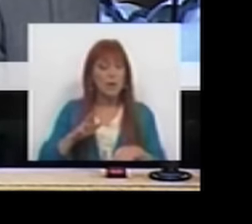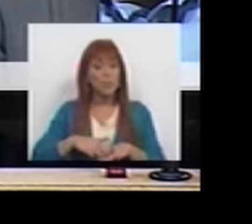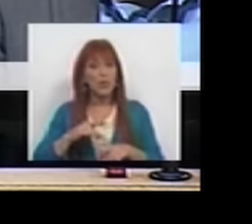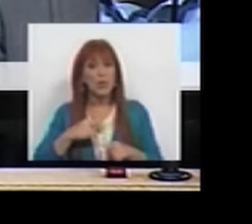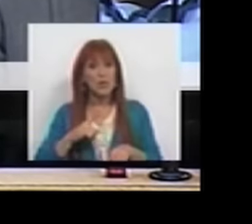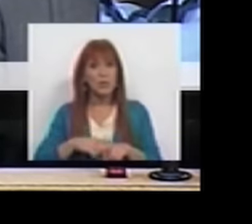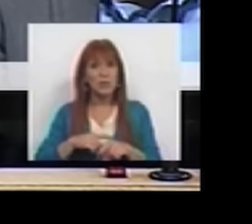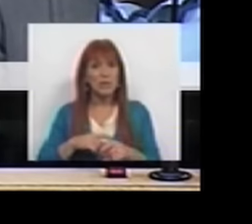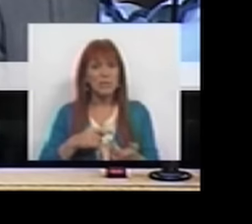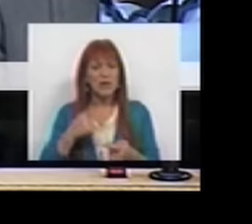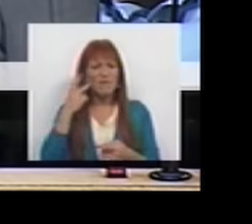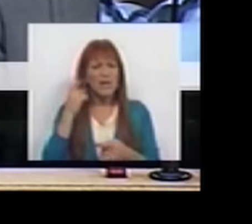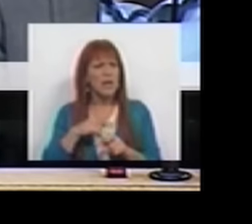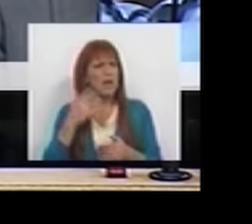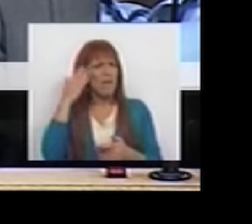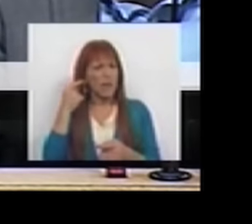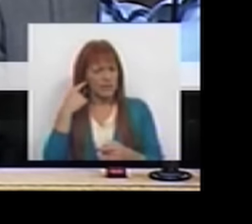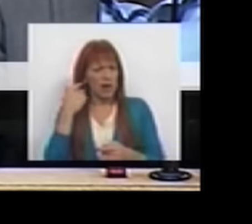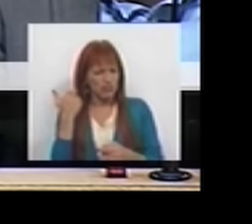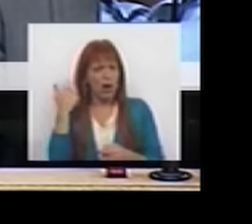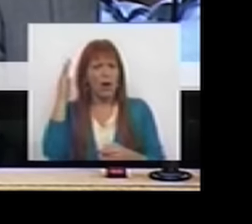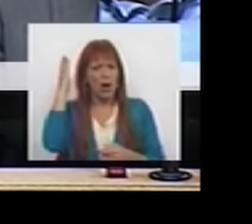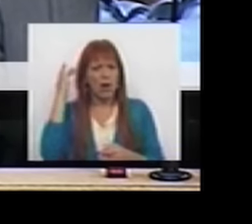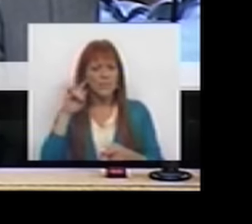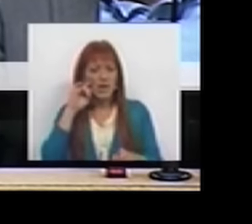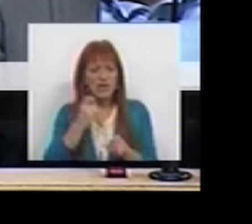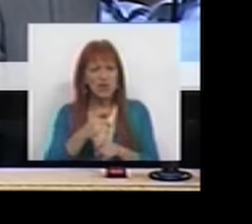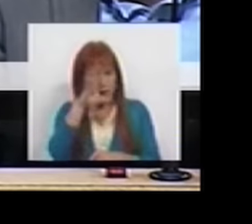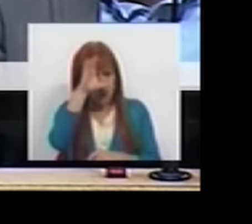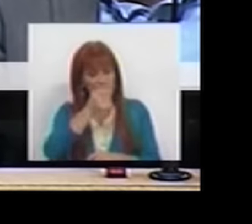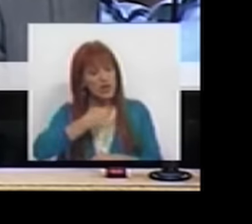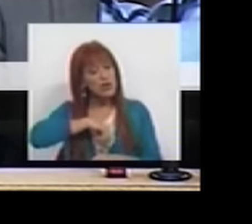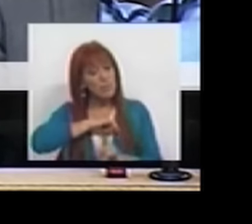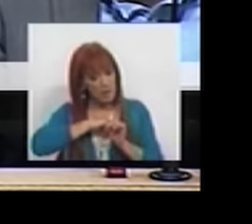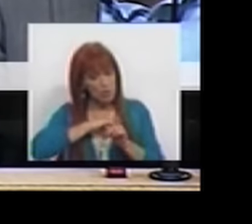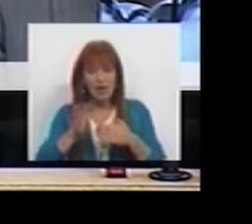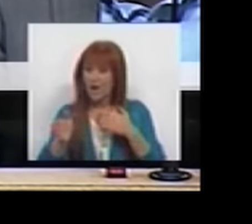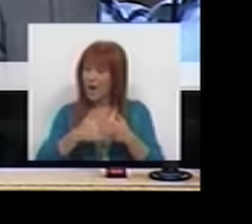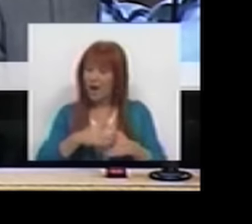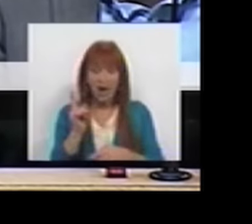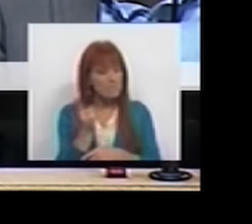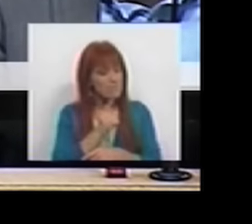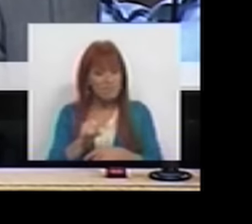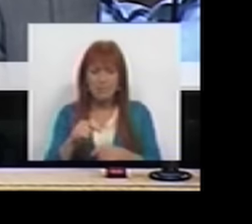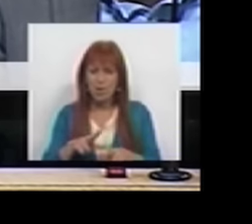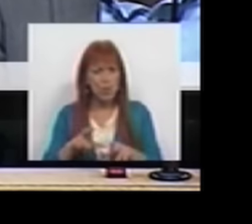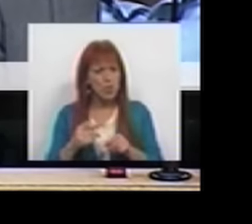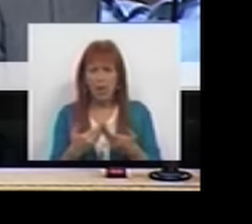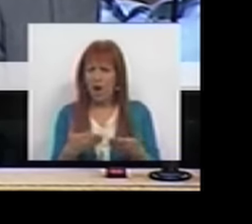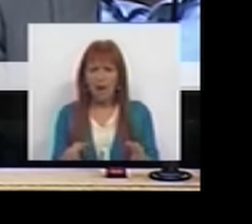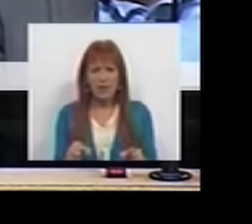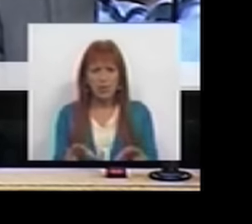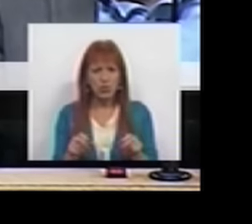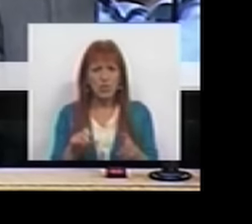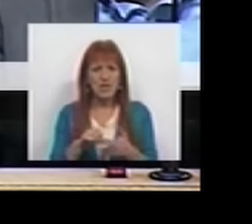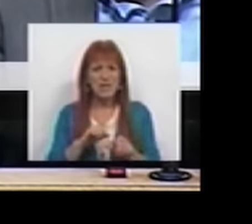do tempo de vida previsto já ter sido ultrapassado, exigir ao governo espanhol que encerre de uma vez o que nunca devia ter aberto,